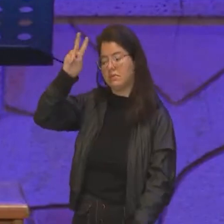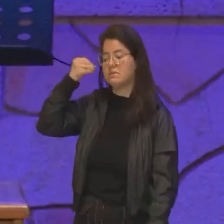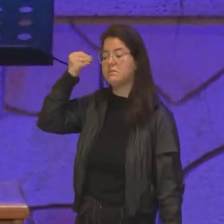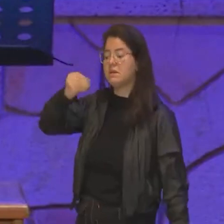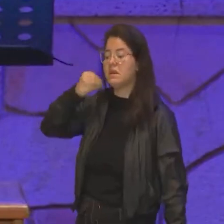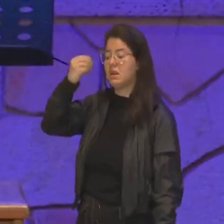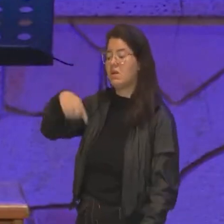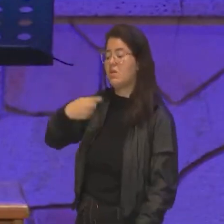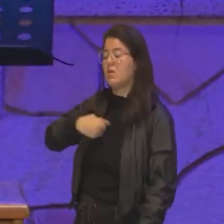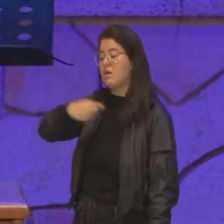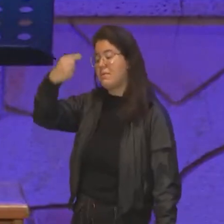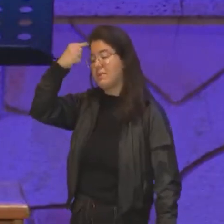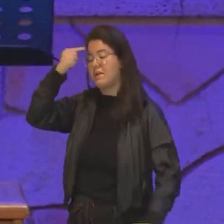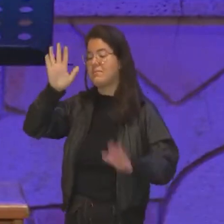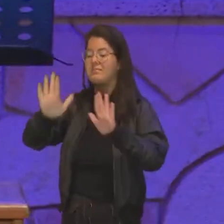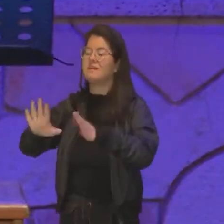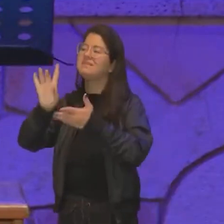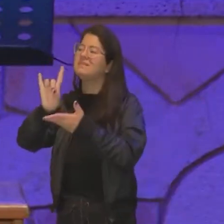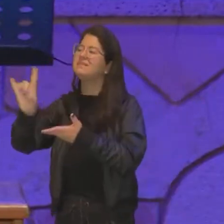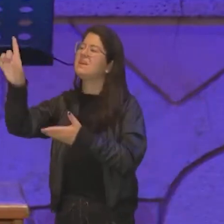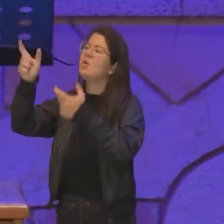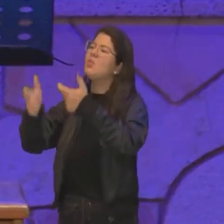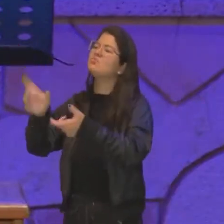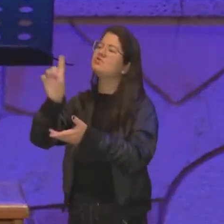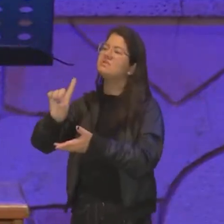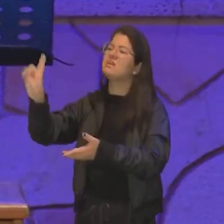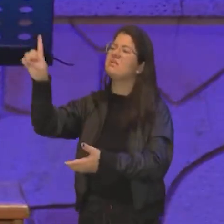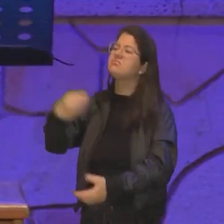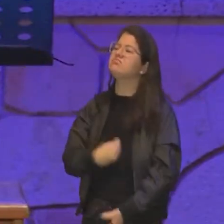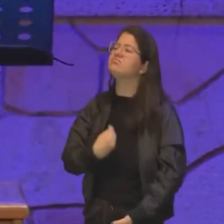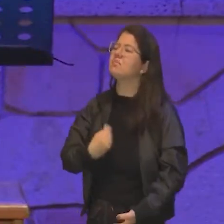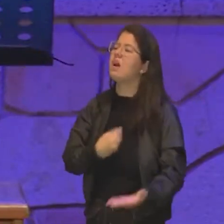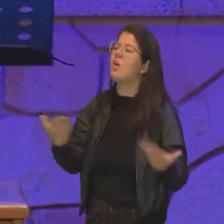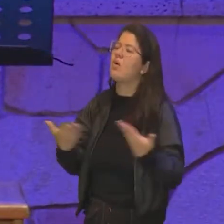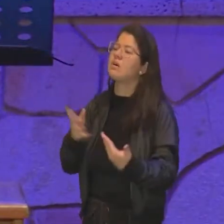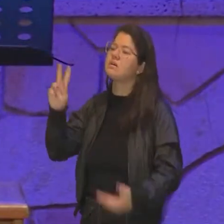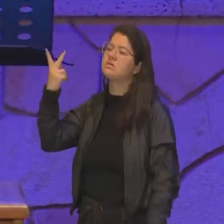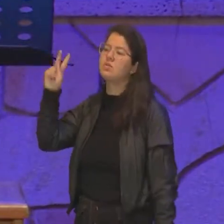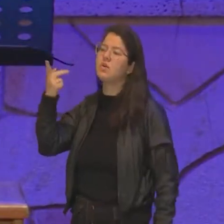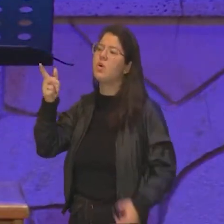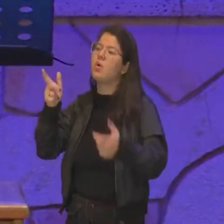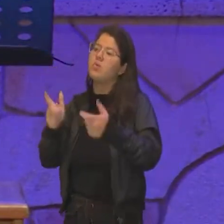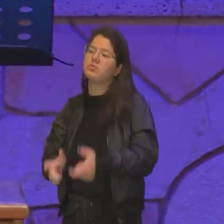nós pensamos e falamos, mas e Deus? Onde é que Deus entra nessa história?